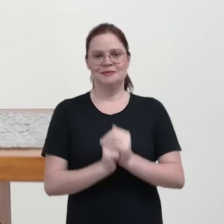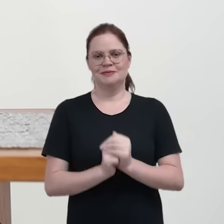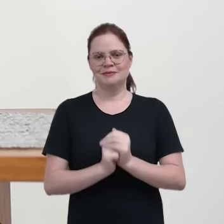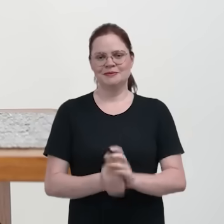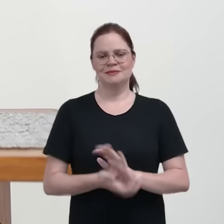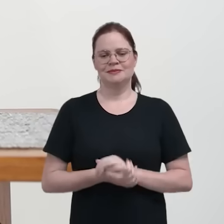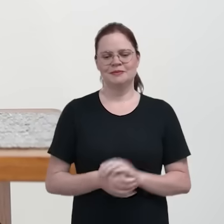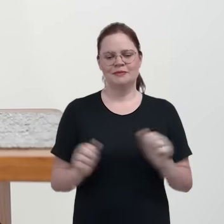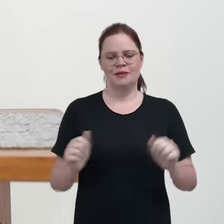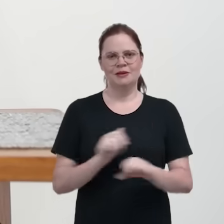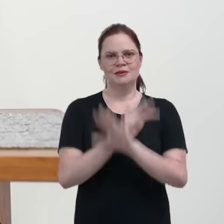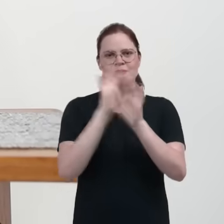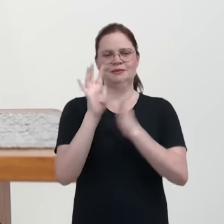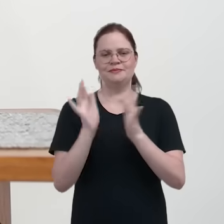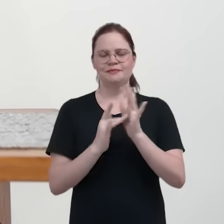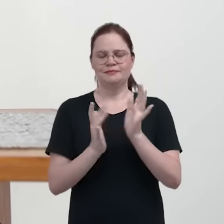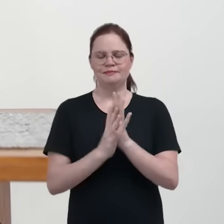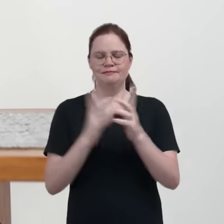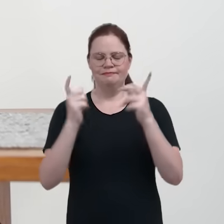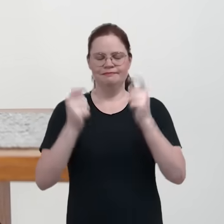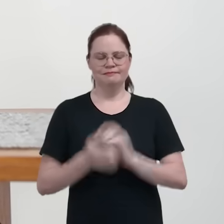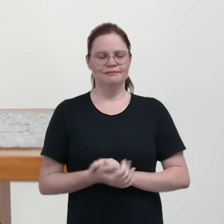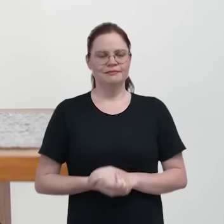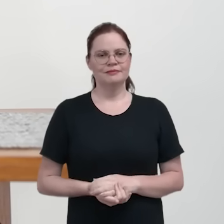Glória a Deus. Bendito seja o nome do Senhor.